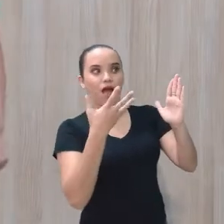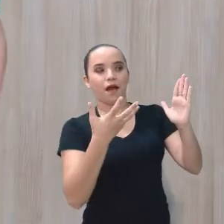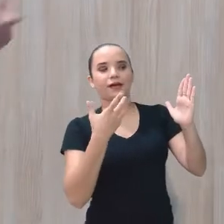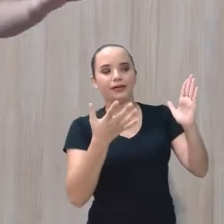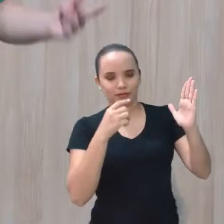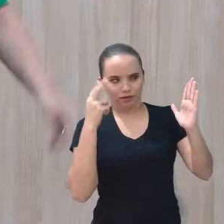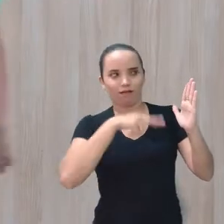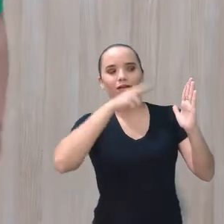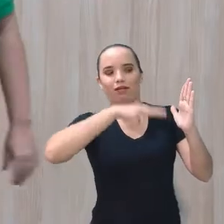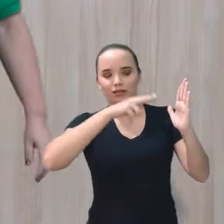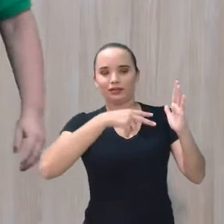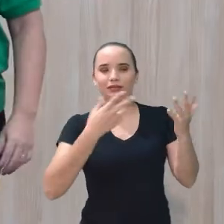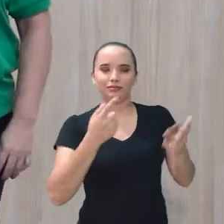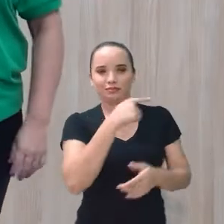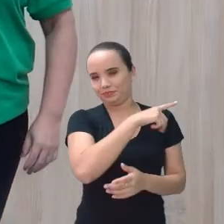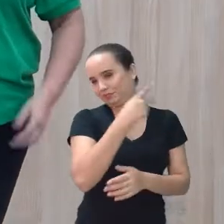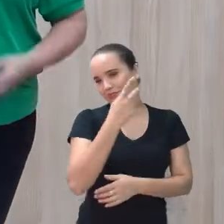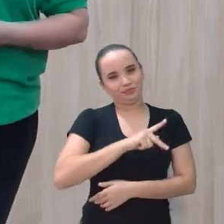língua portuguesa, é assim.